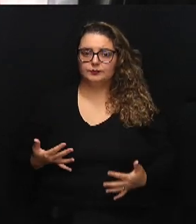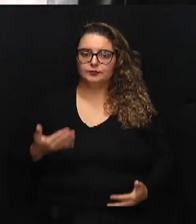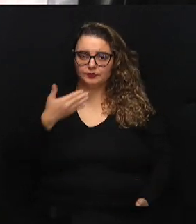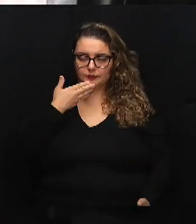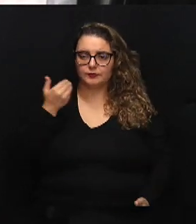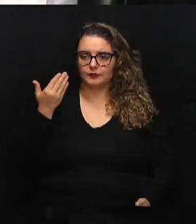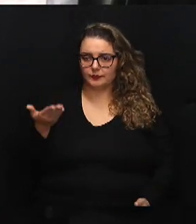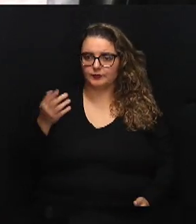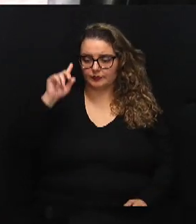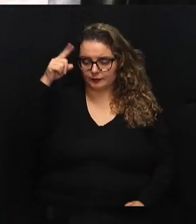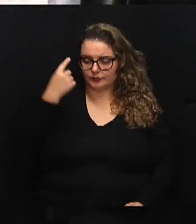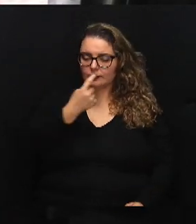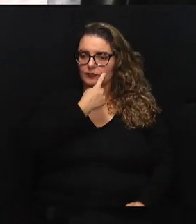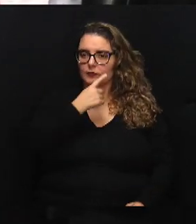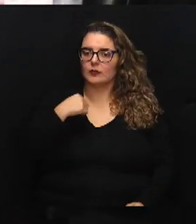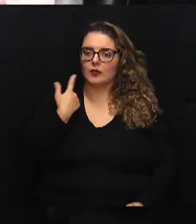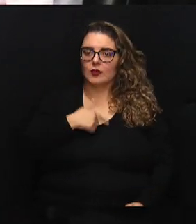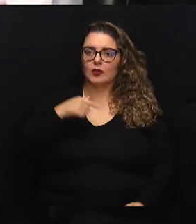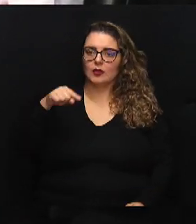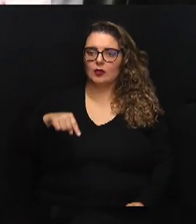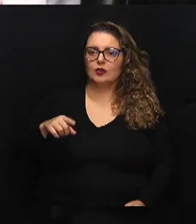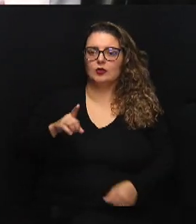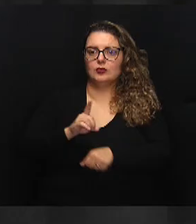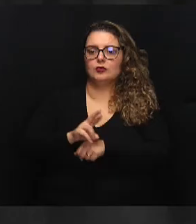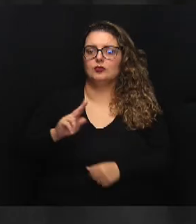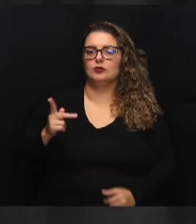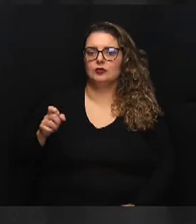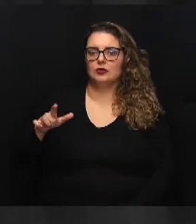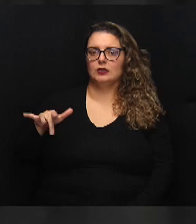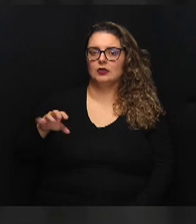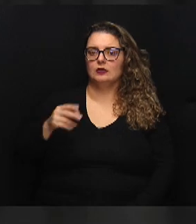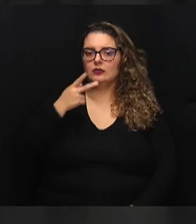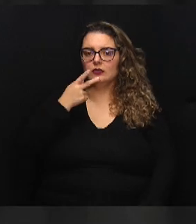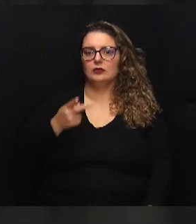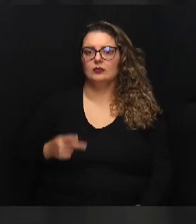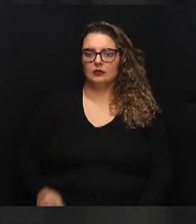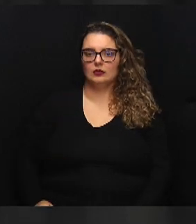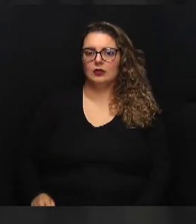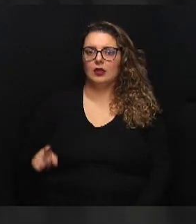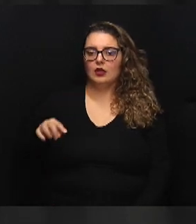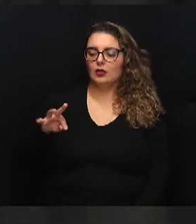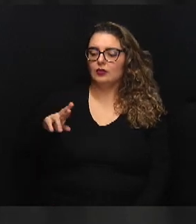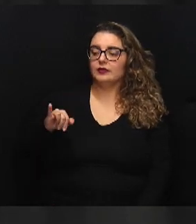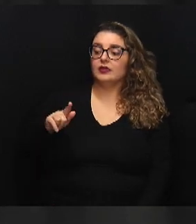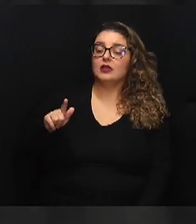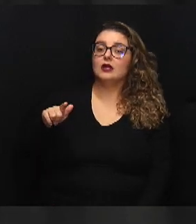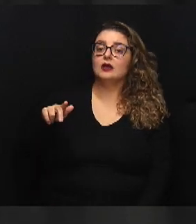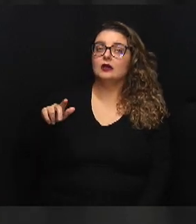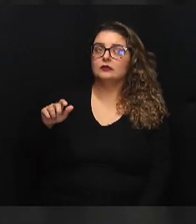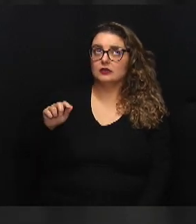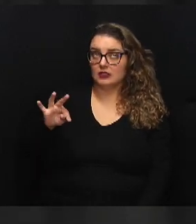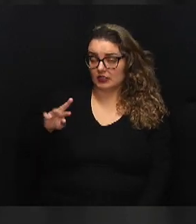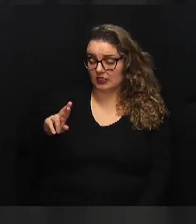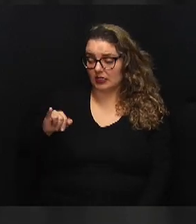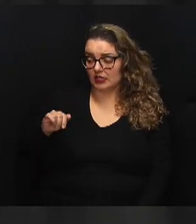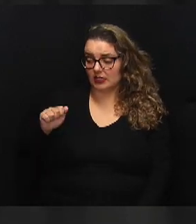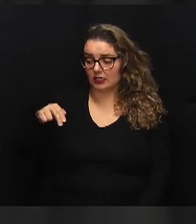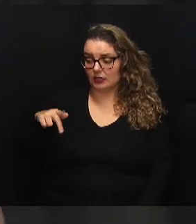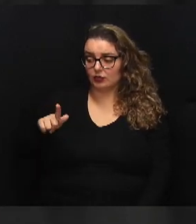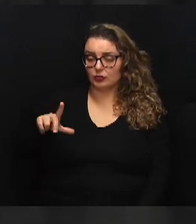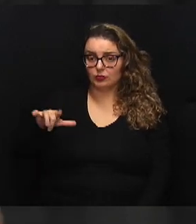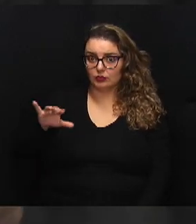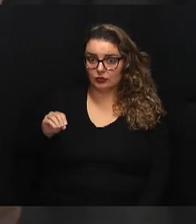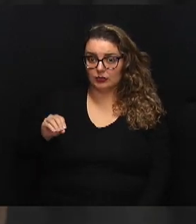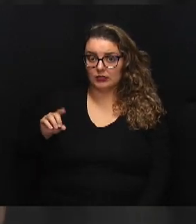para você, Miriam. Nós estamos ali, o doutor Hélio falava assim, ali é o Triângulo das Bermudas. Eu não sei se todo mundo se lembra que o Triângulo